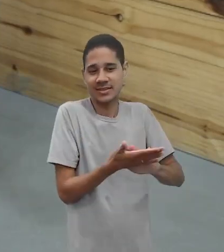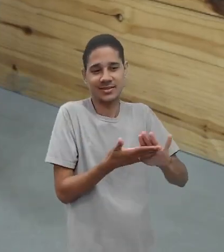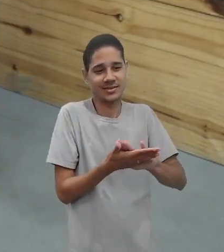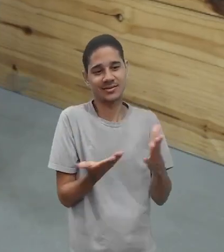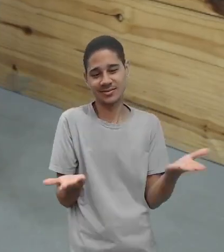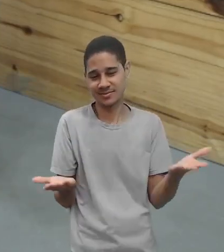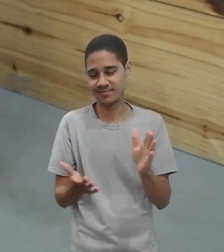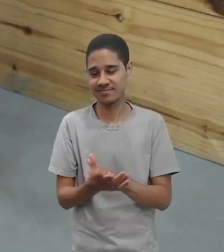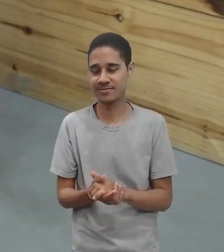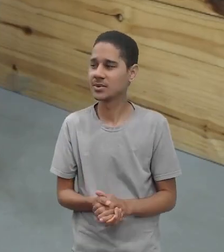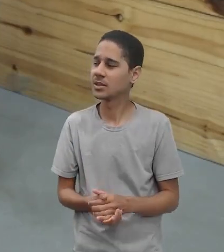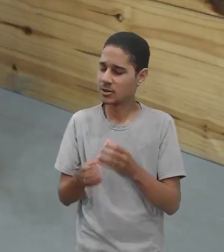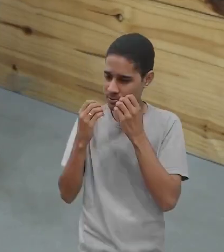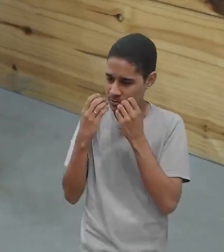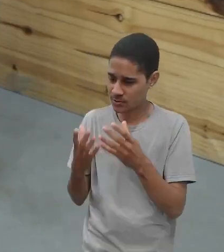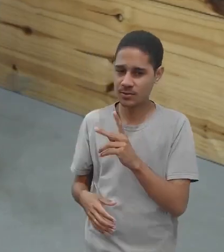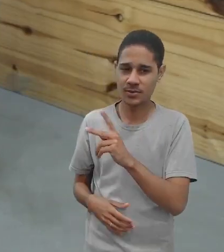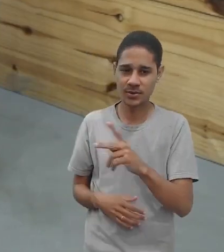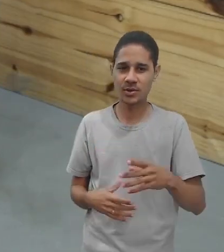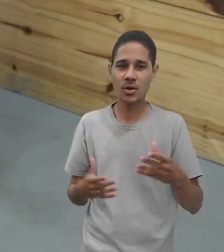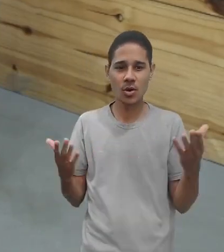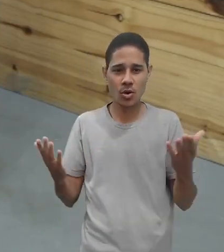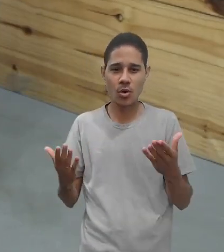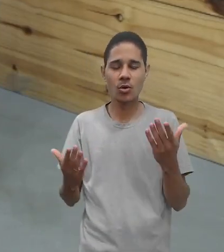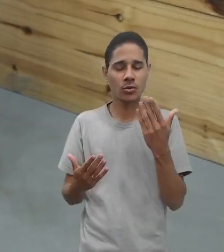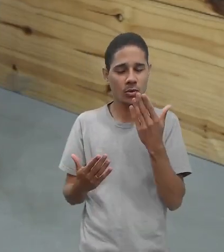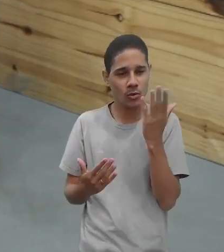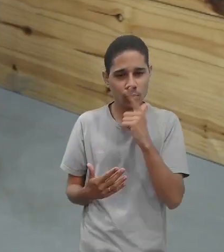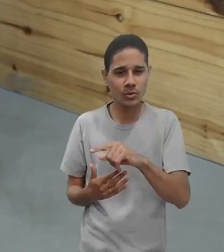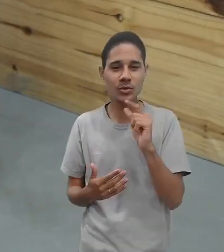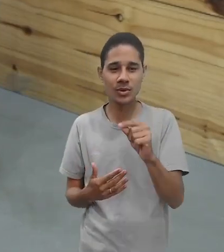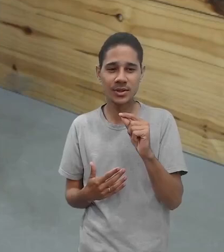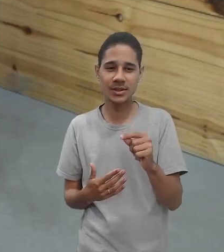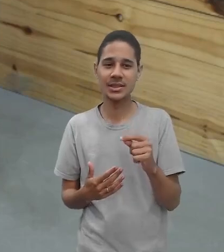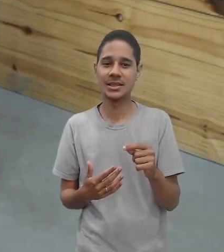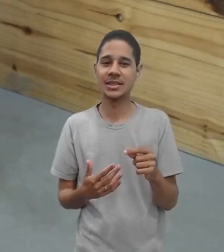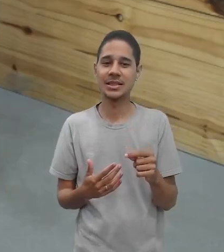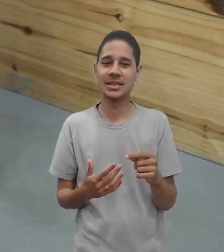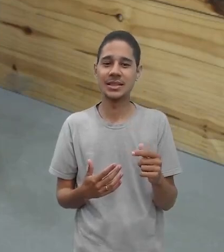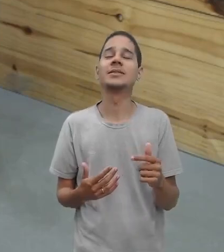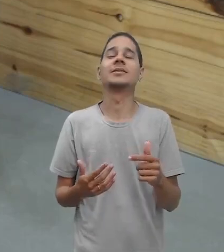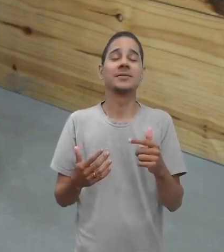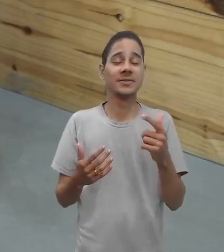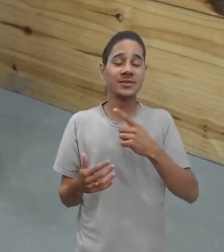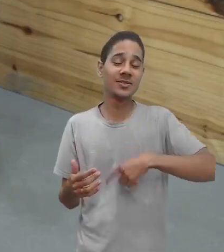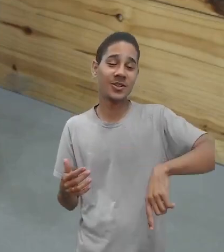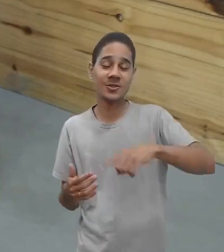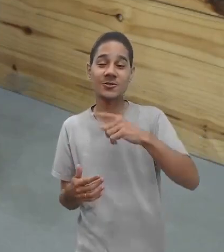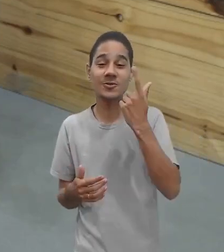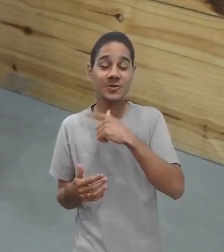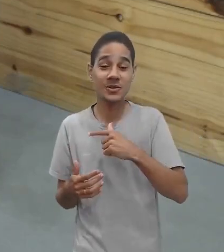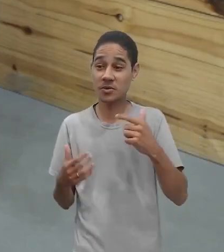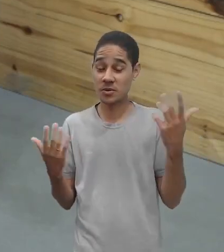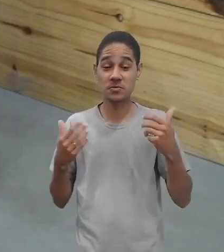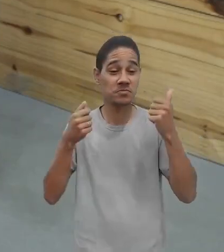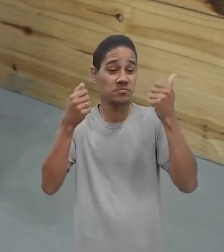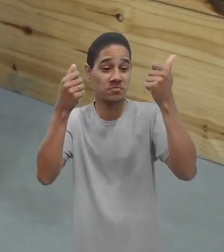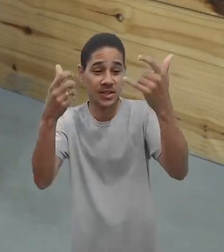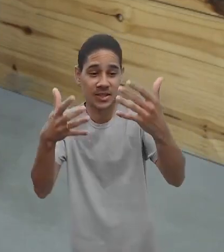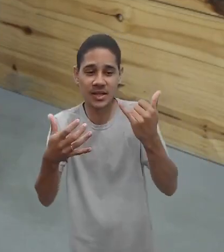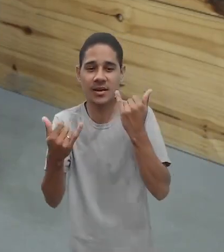Muito bem, professora. Olha, a gente hoje conseguiu já, fomos desafiadas e conseguimos trazer um pouco